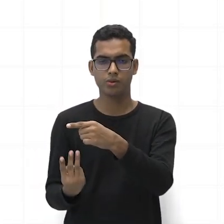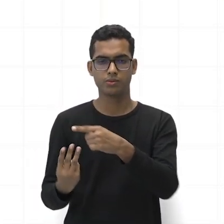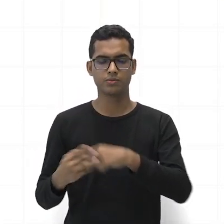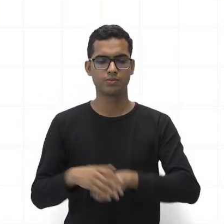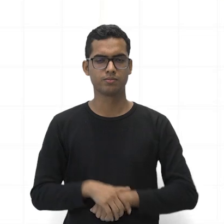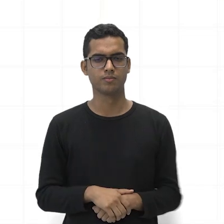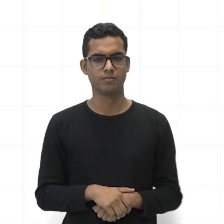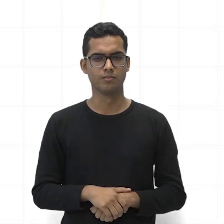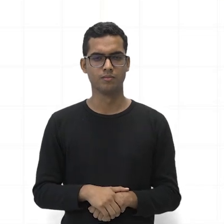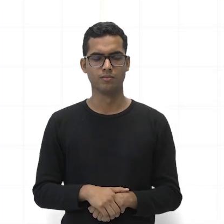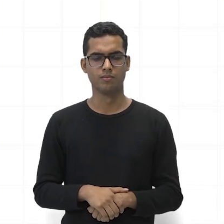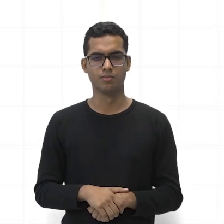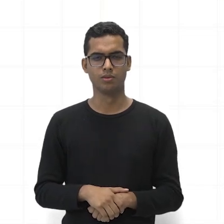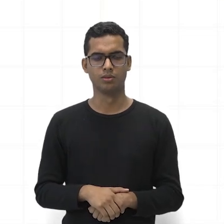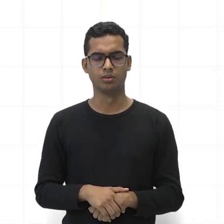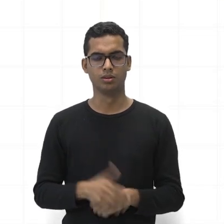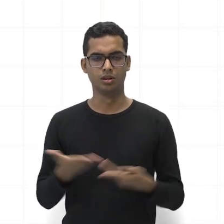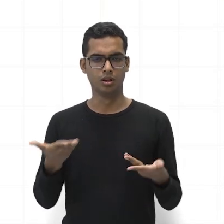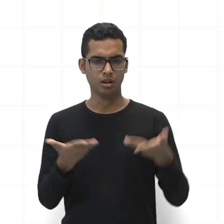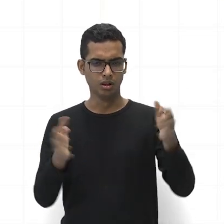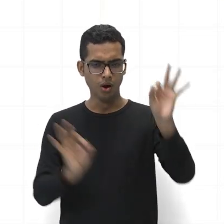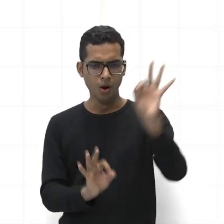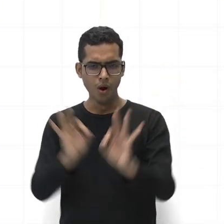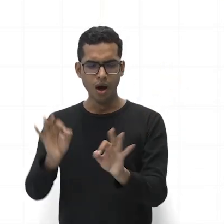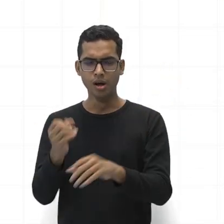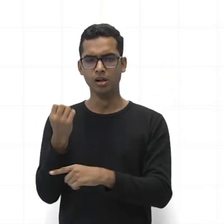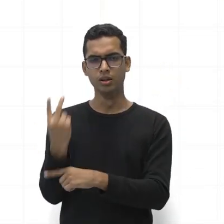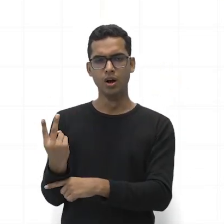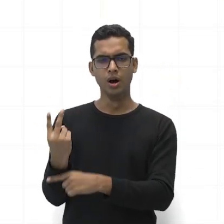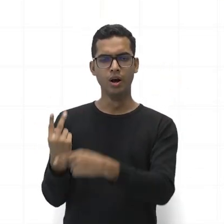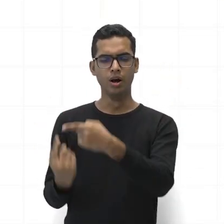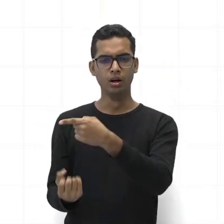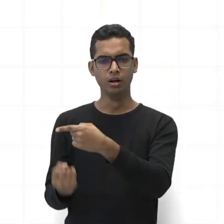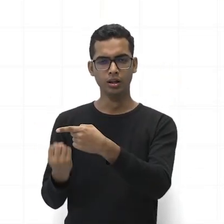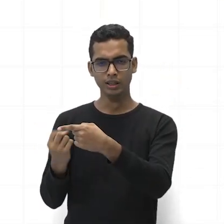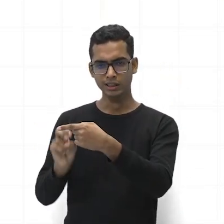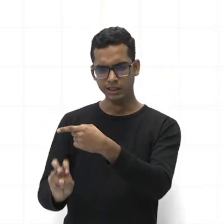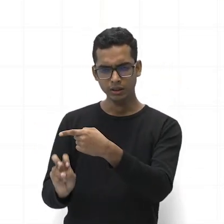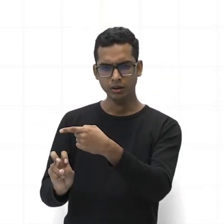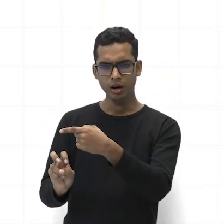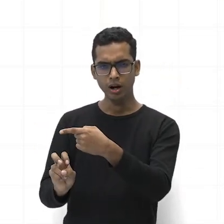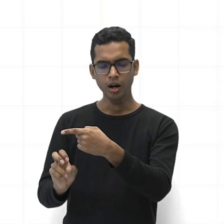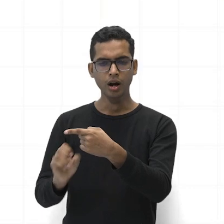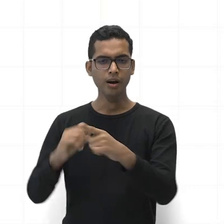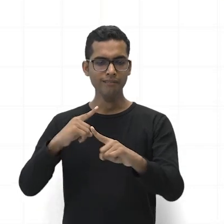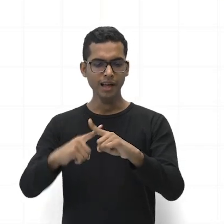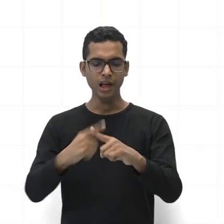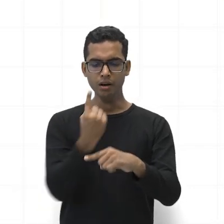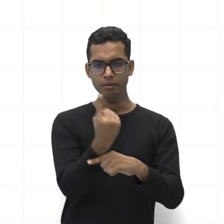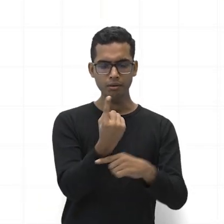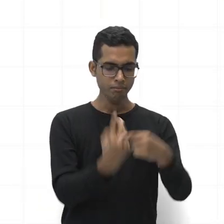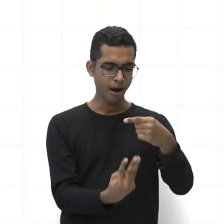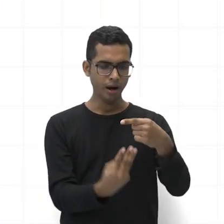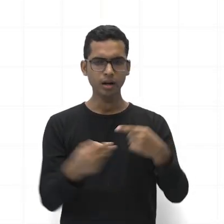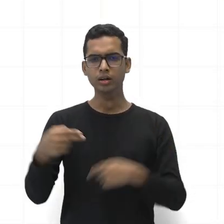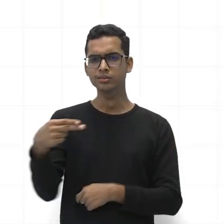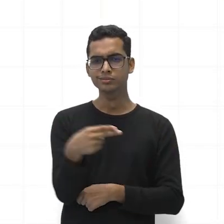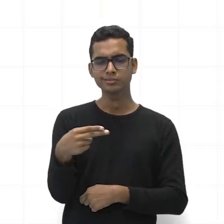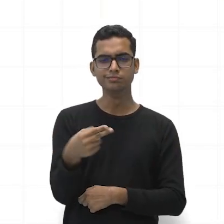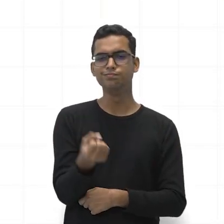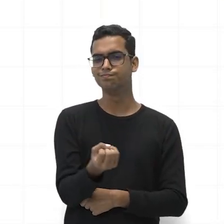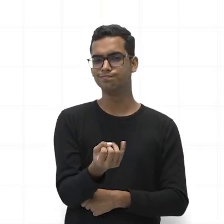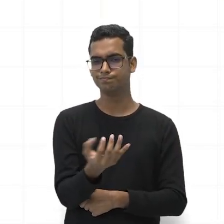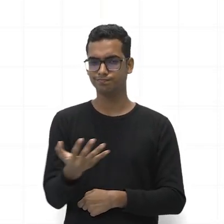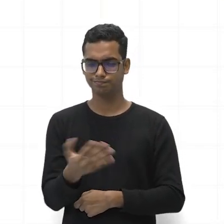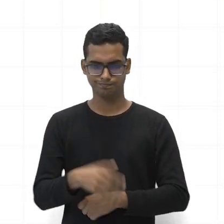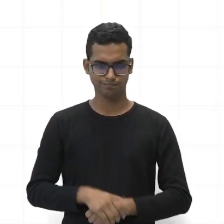o denominador, tá bom? Então, vai ficar aqui, ó, 1 sobre 3. 2 vezes 1, ó, é